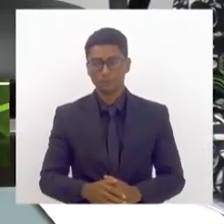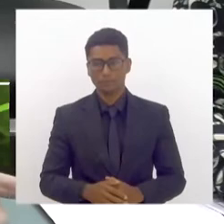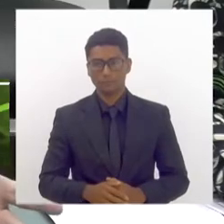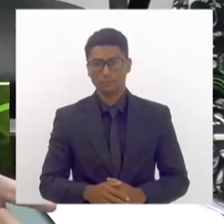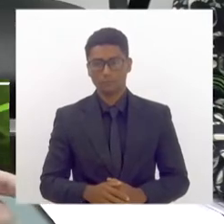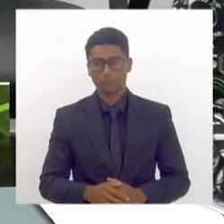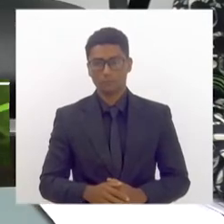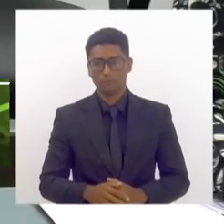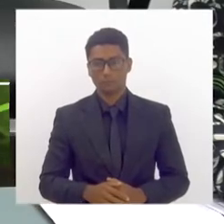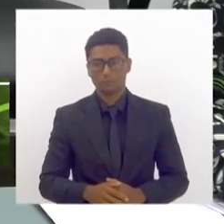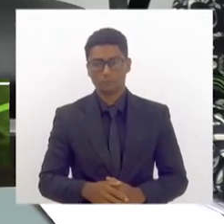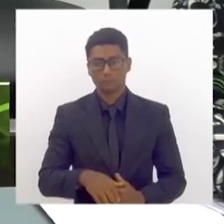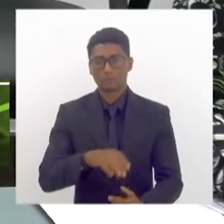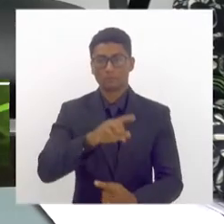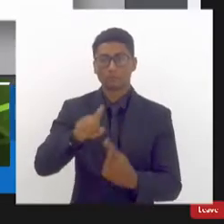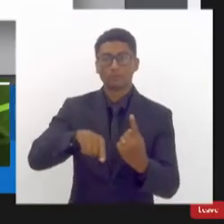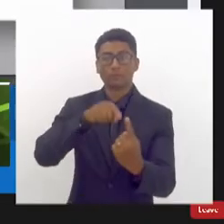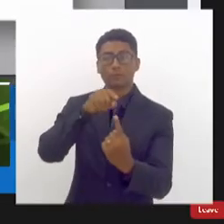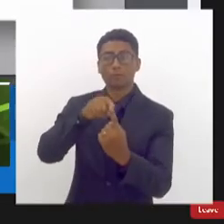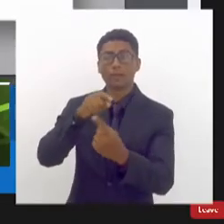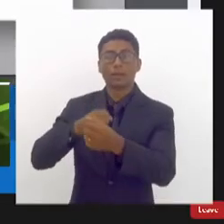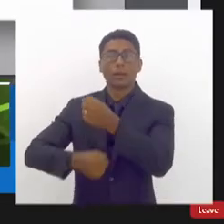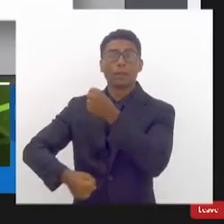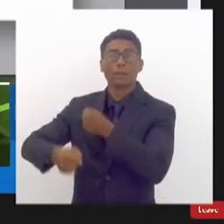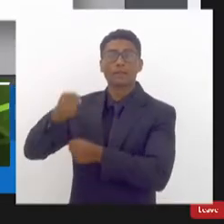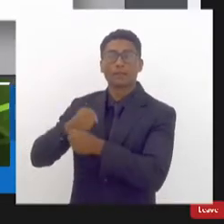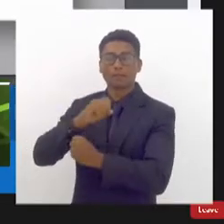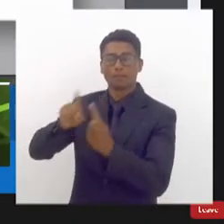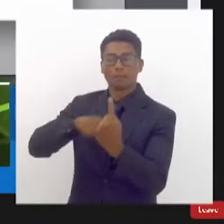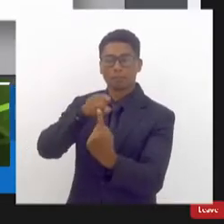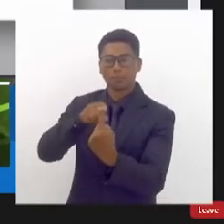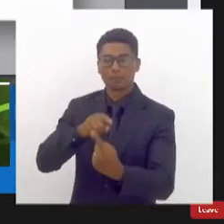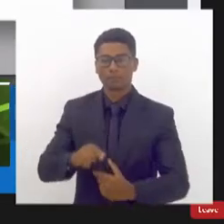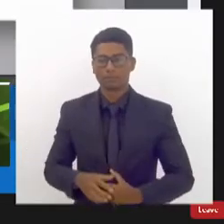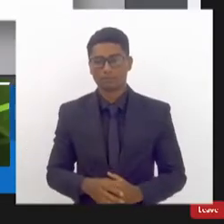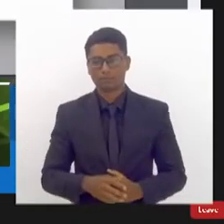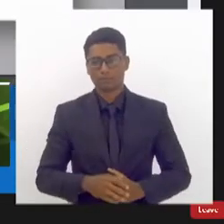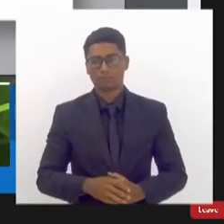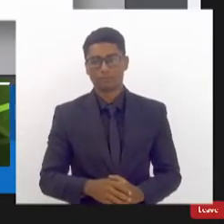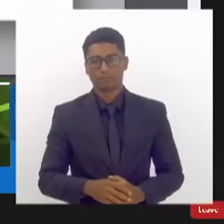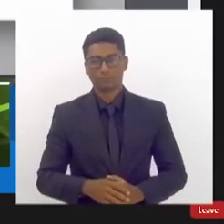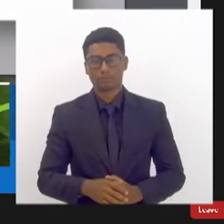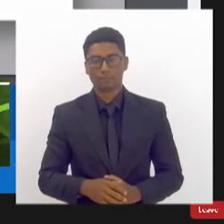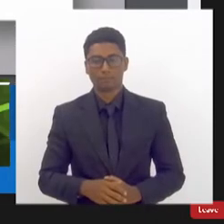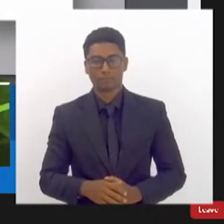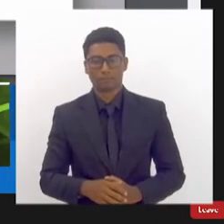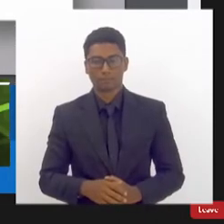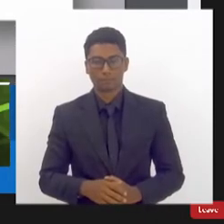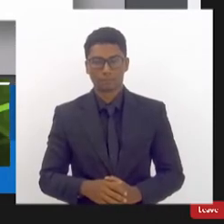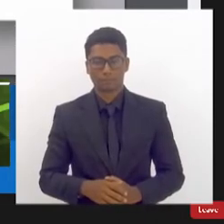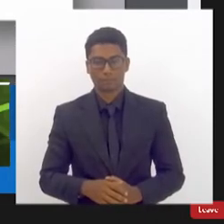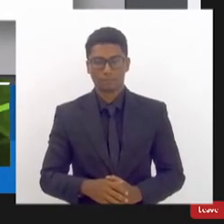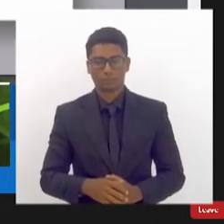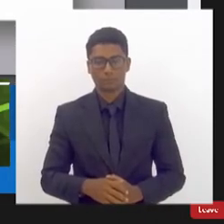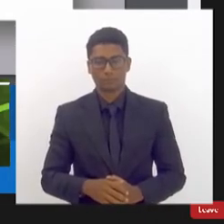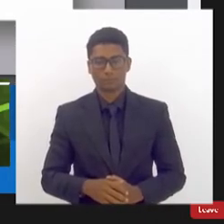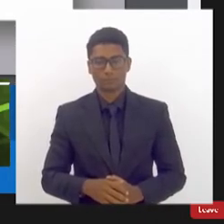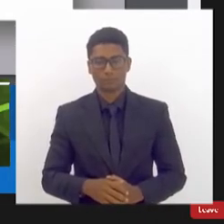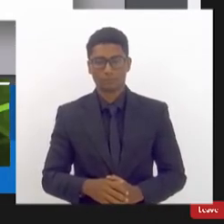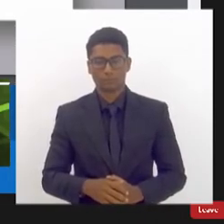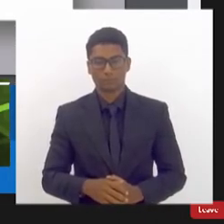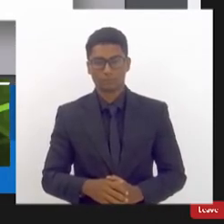Pode. Essas são as metas do ano passado, né? Para a gente estar... Daqui, Soraya, por gentileza. Que a gente vai estar